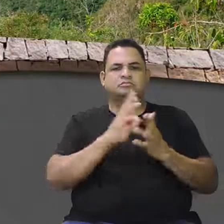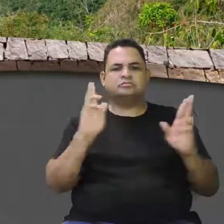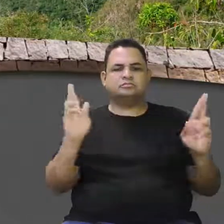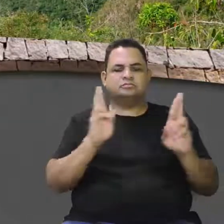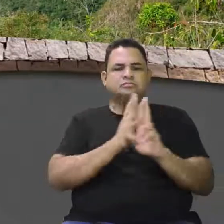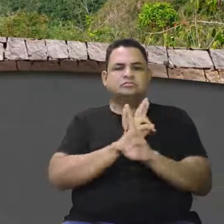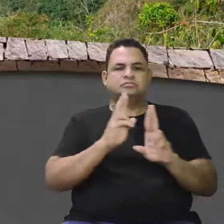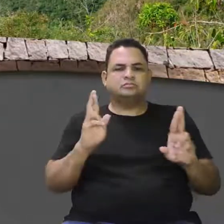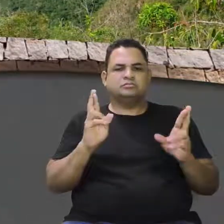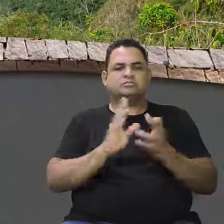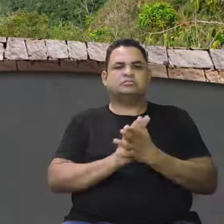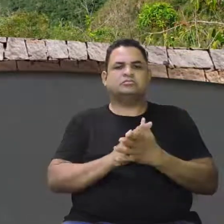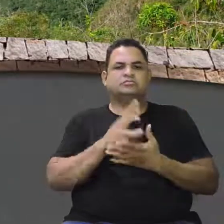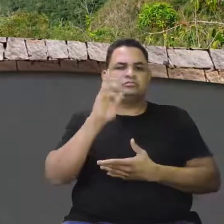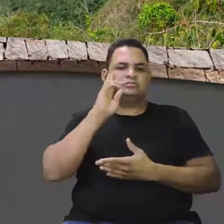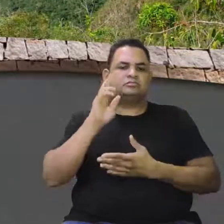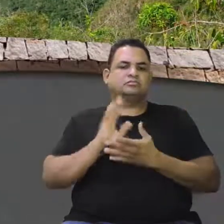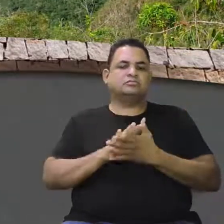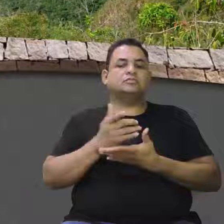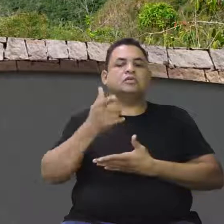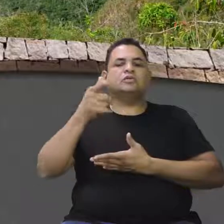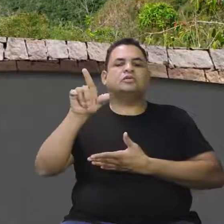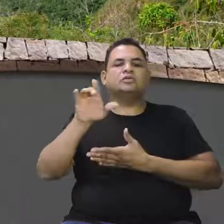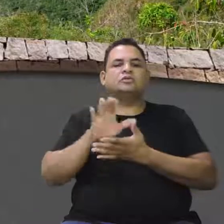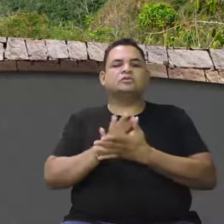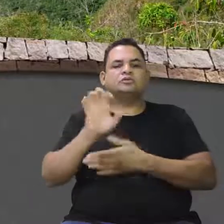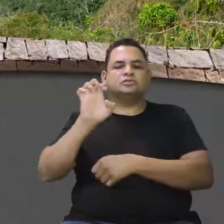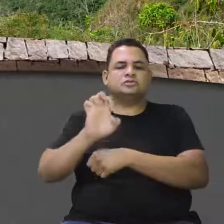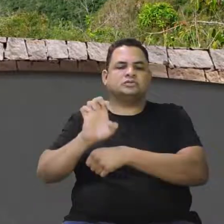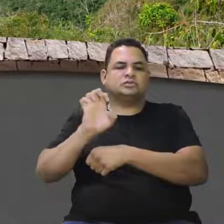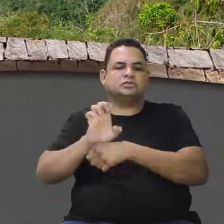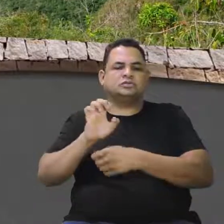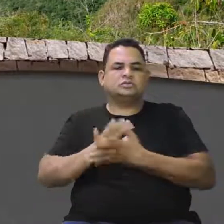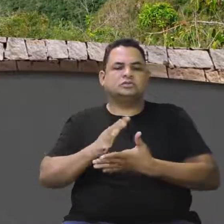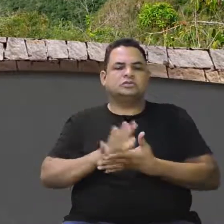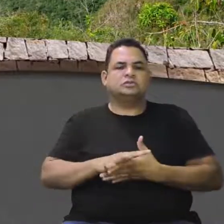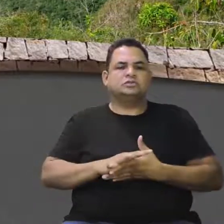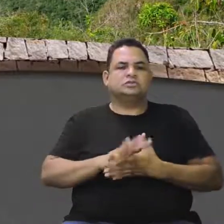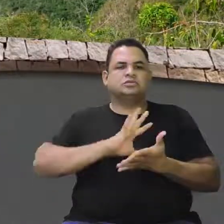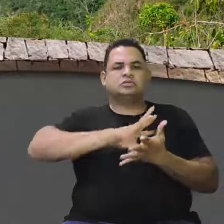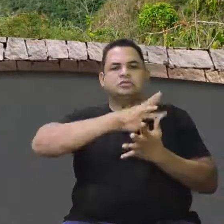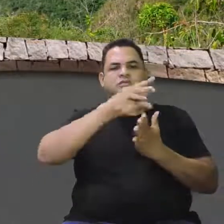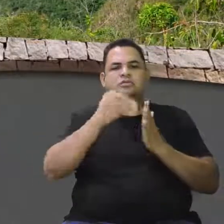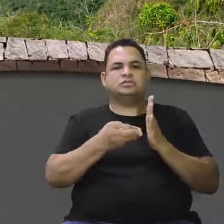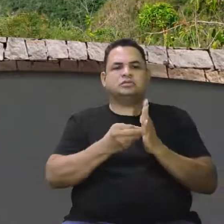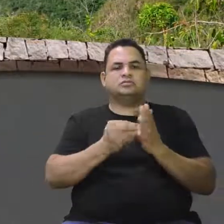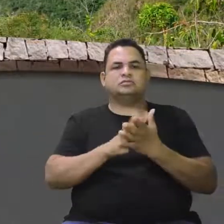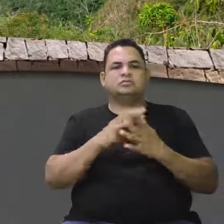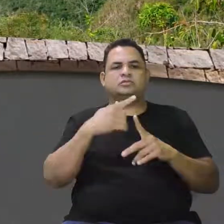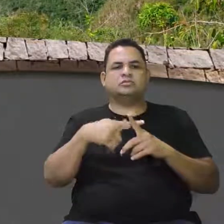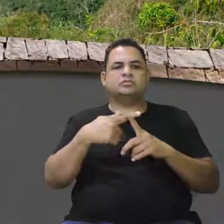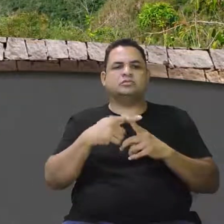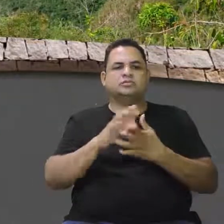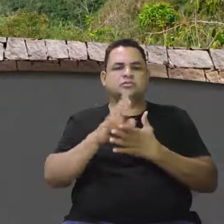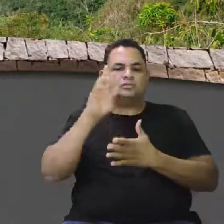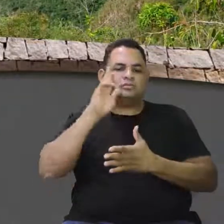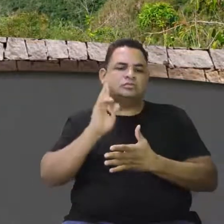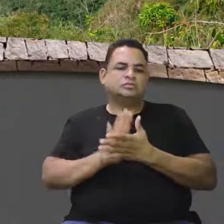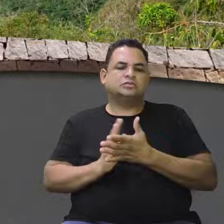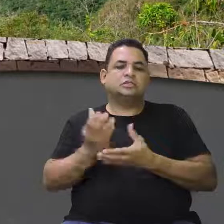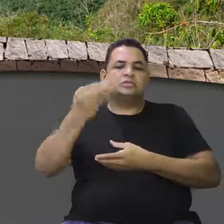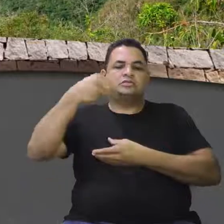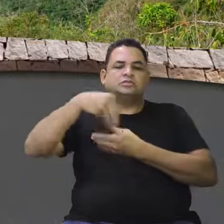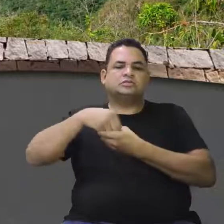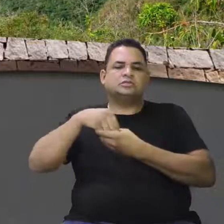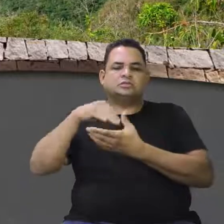relação de Rondônia com o restante da Amazônia, porque Rondônia está inserido dentro da região